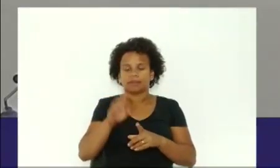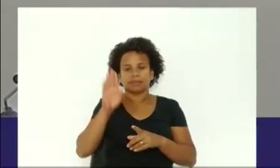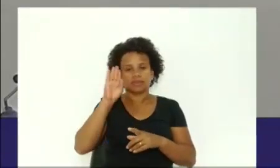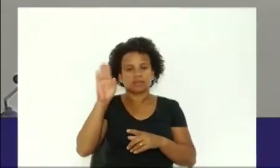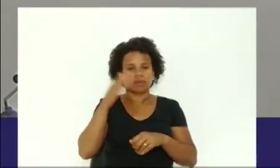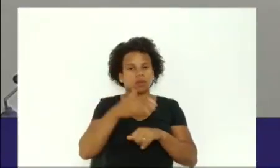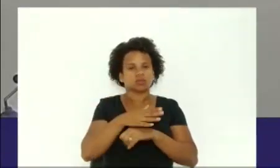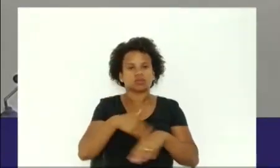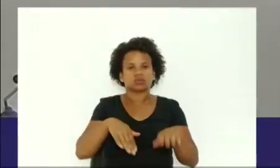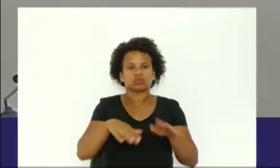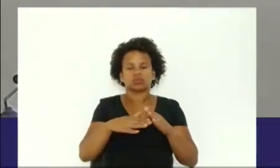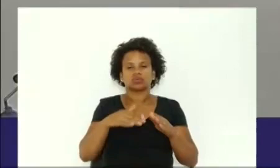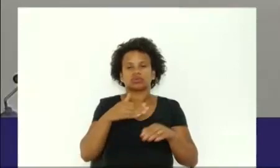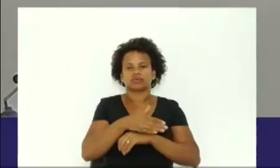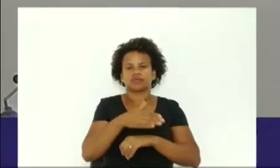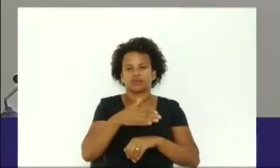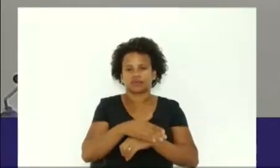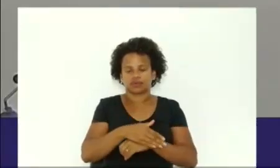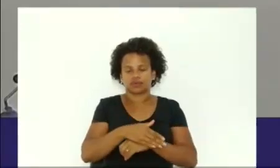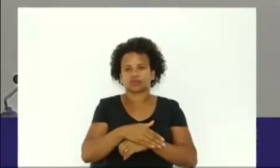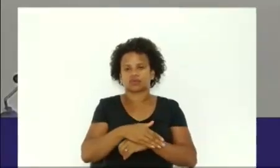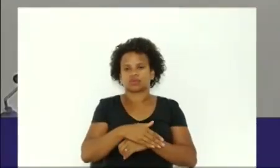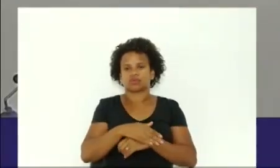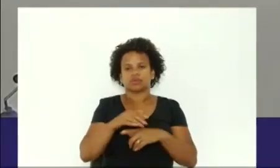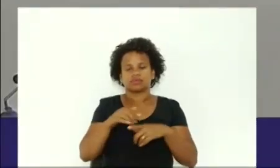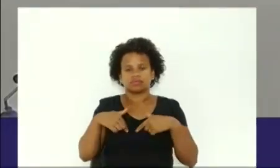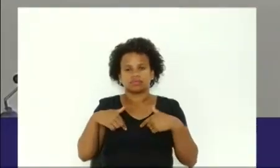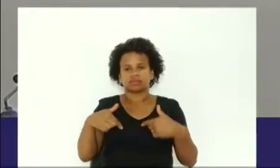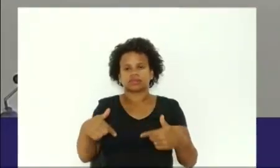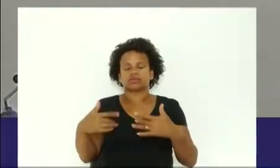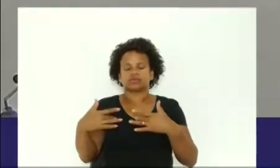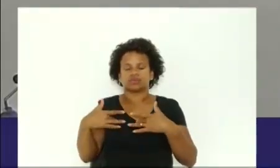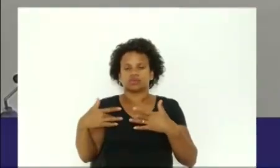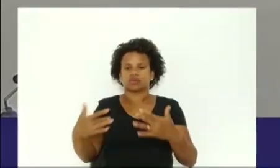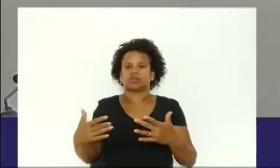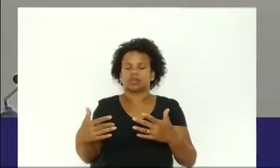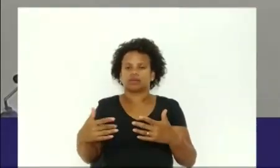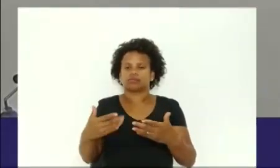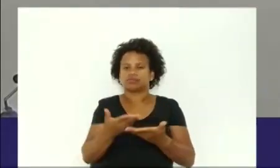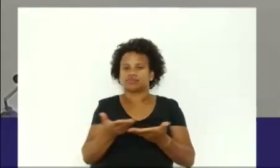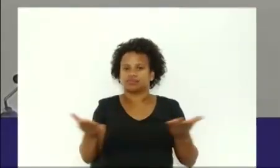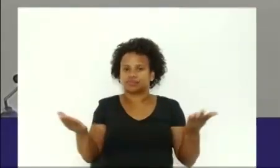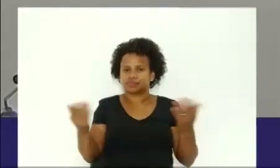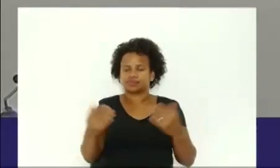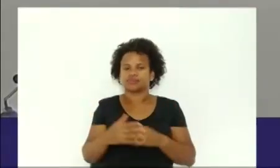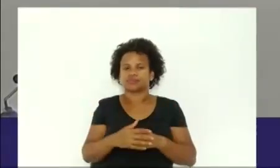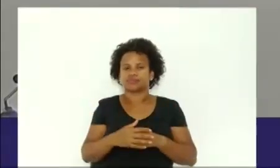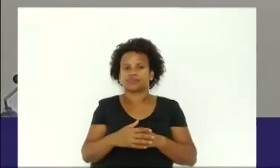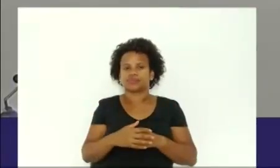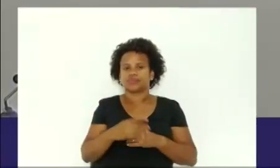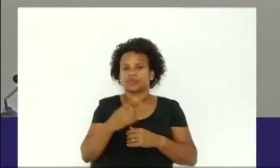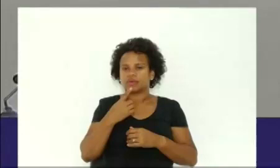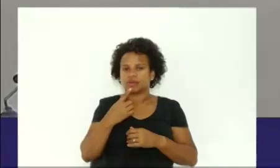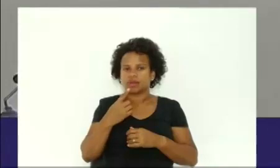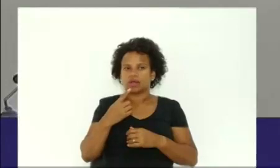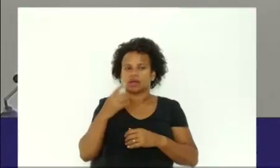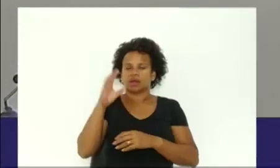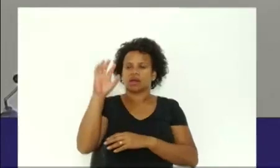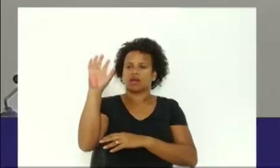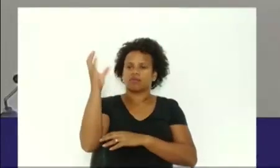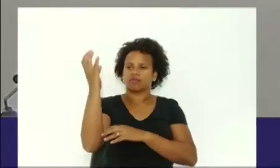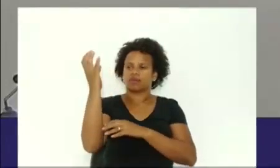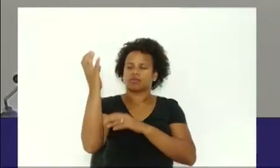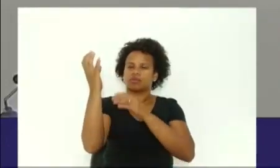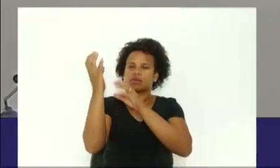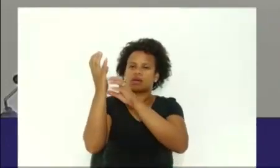envolvidos nessa ação solidária que vocês fizeram. Diz que o fruto não cai fora da árvore, tão longe da